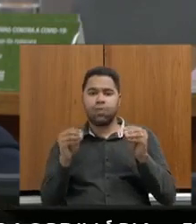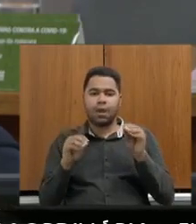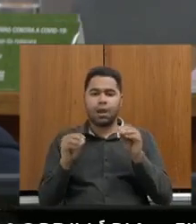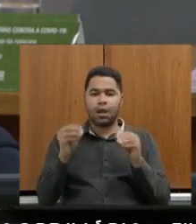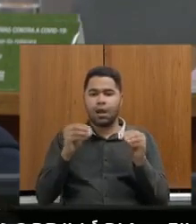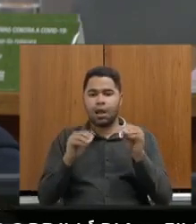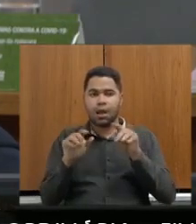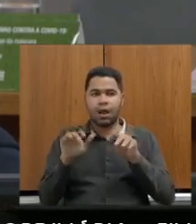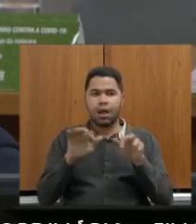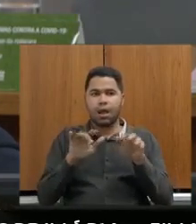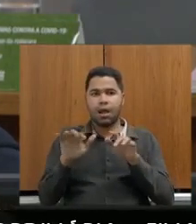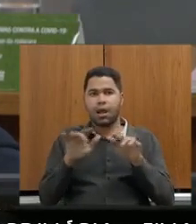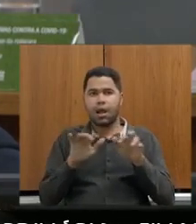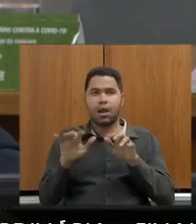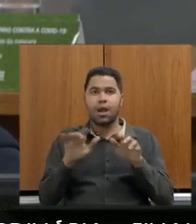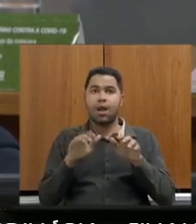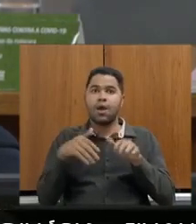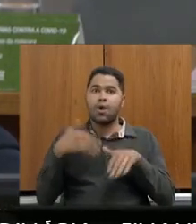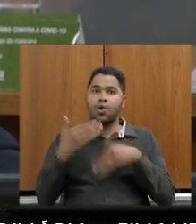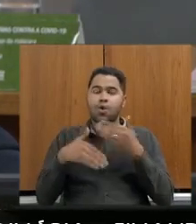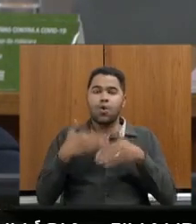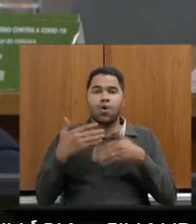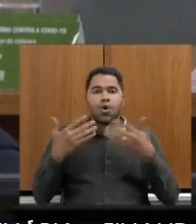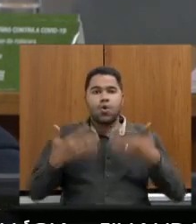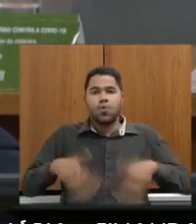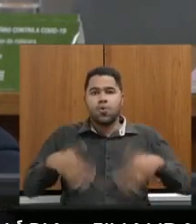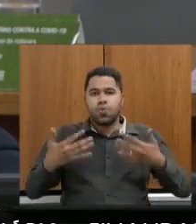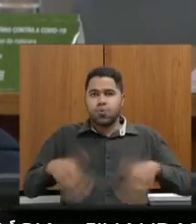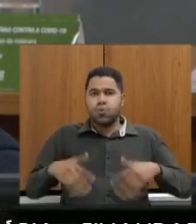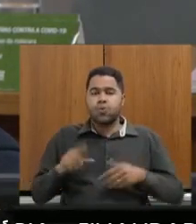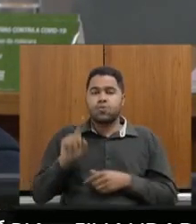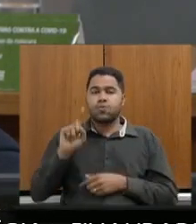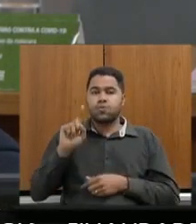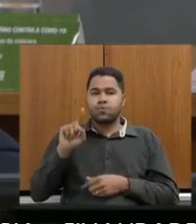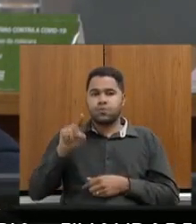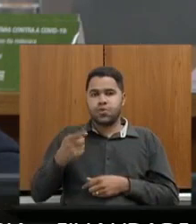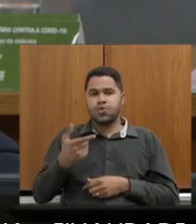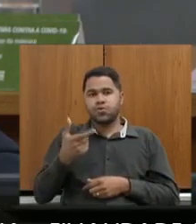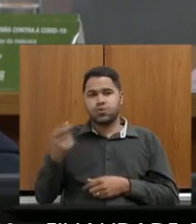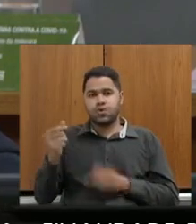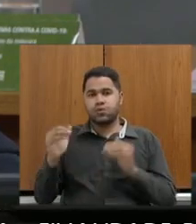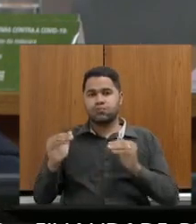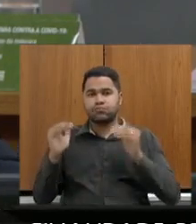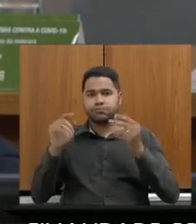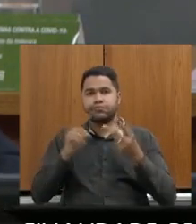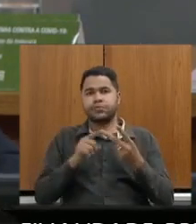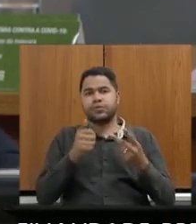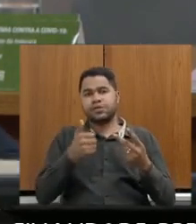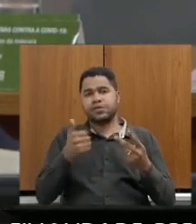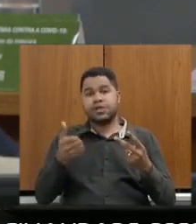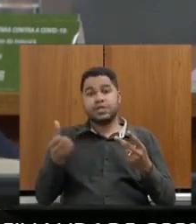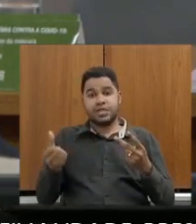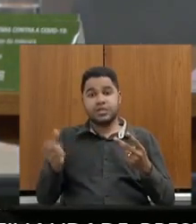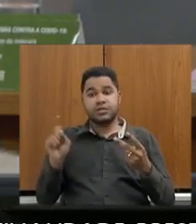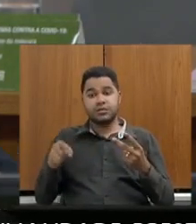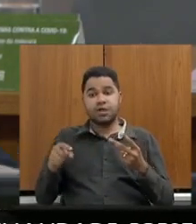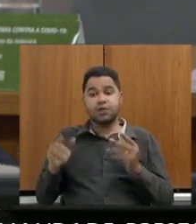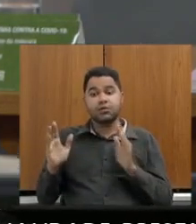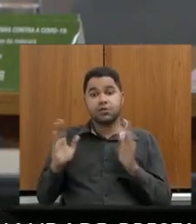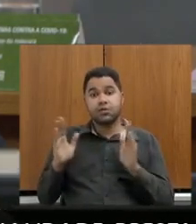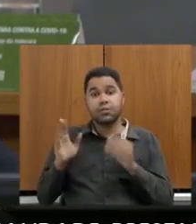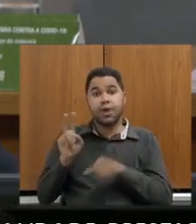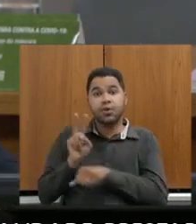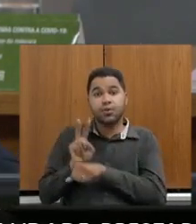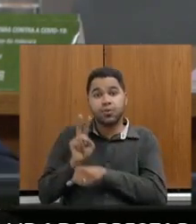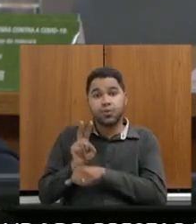eu trabalho é realmente assim é um força um esforço hercúleo para isso 1238 promoções 116 ainda no estado do probatório no